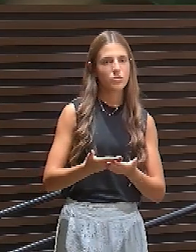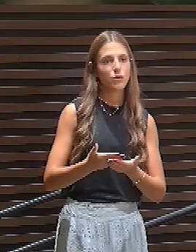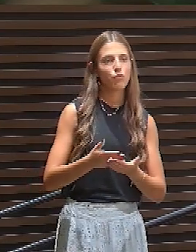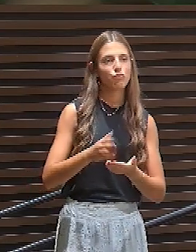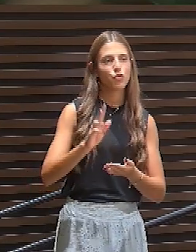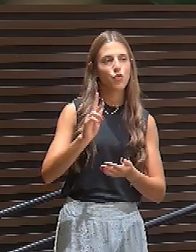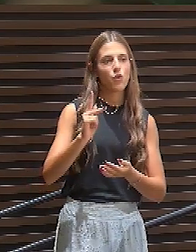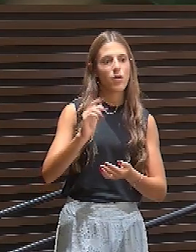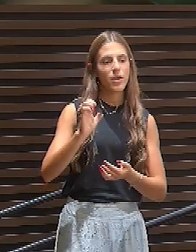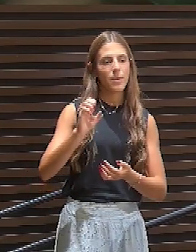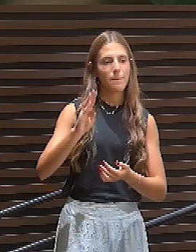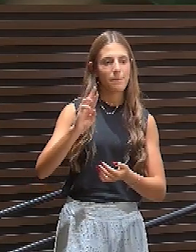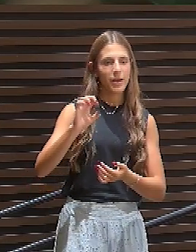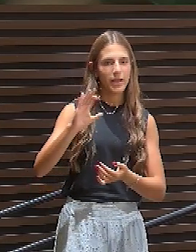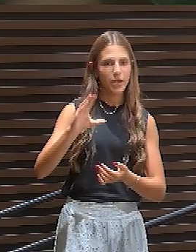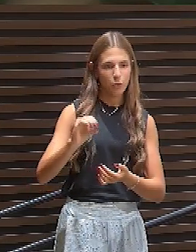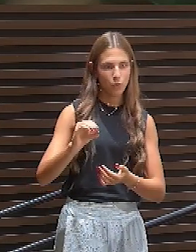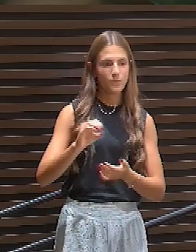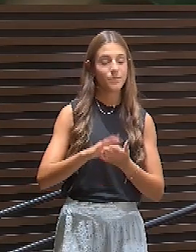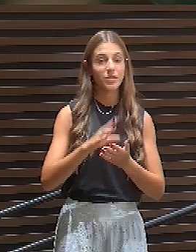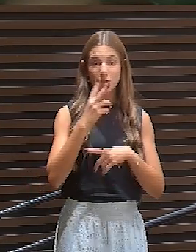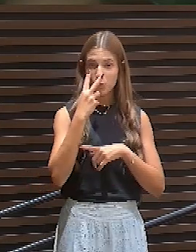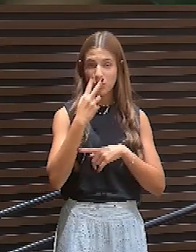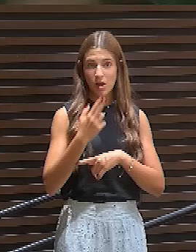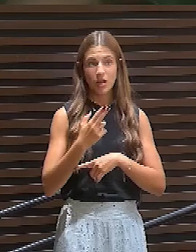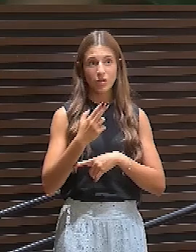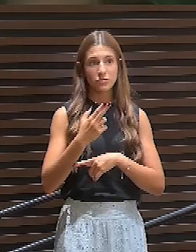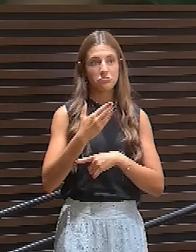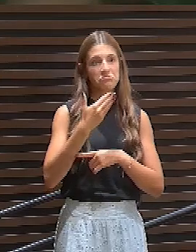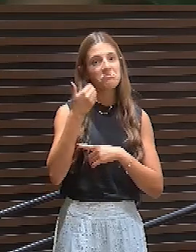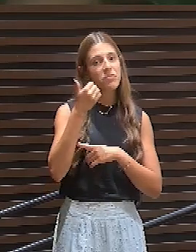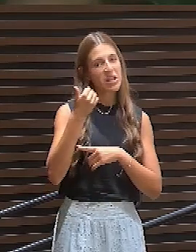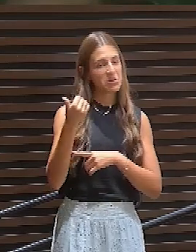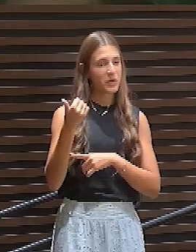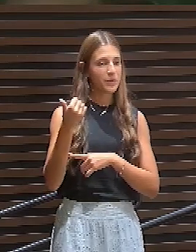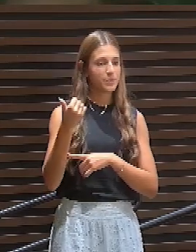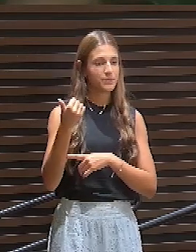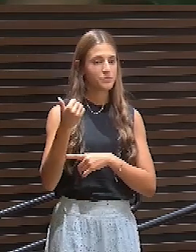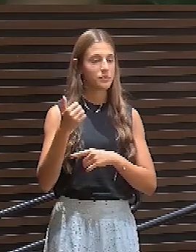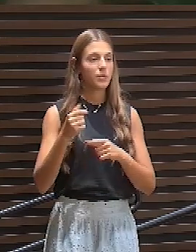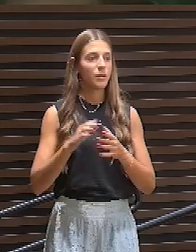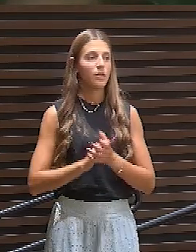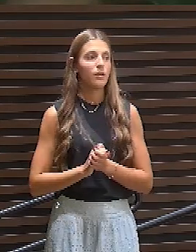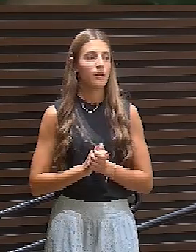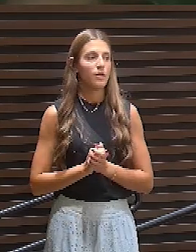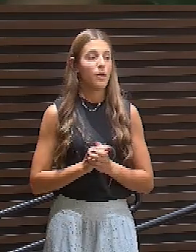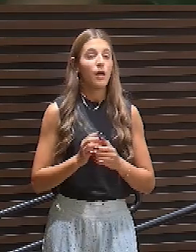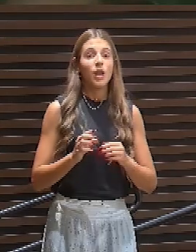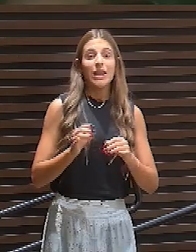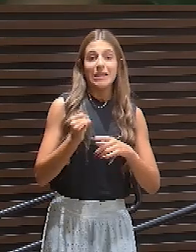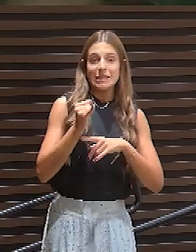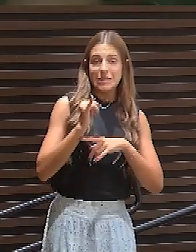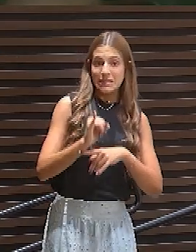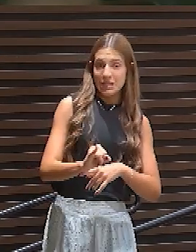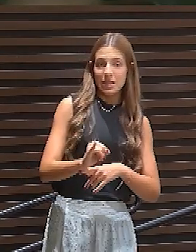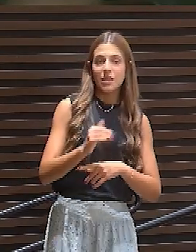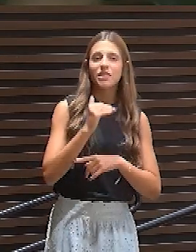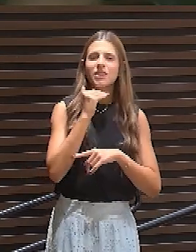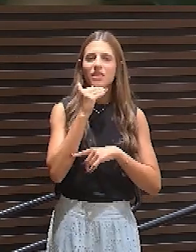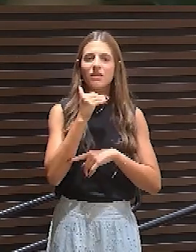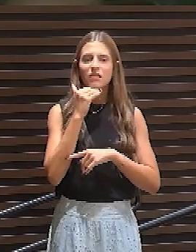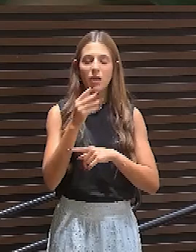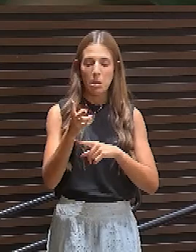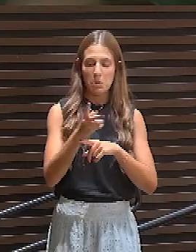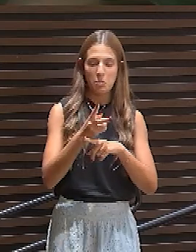hebraico, que eu acho que ficaria mais favorável, uma vez que ninguém busca Deus,